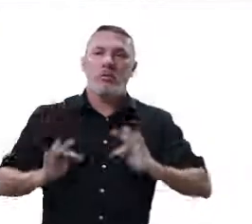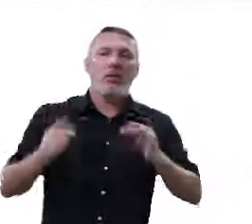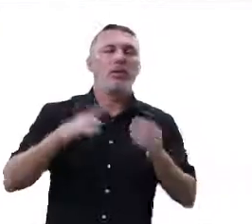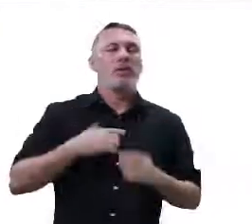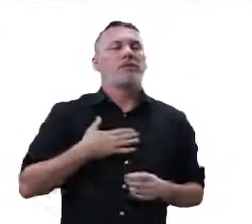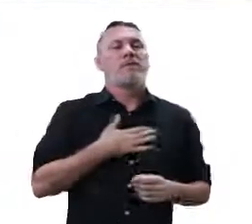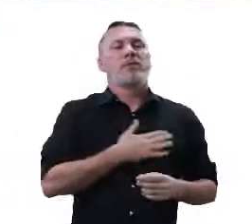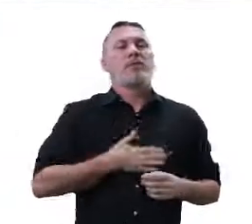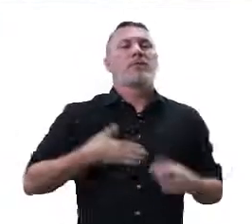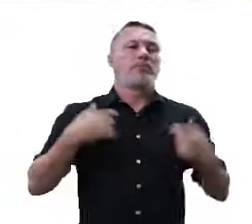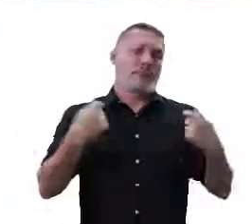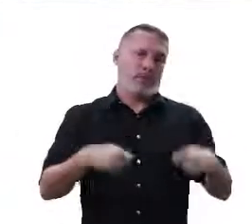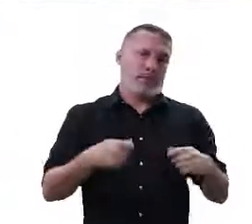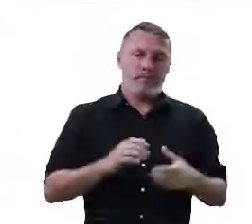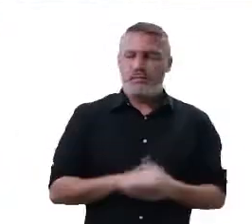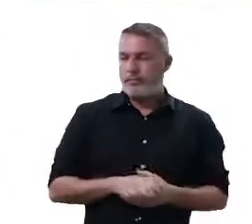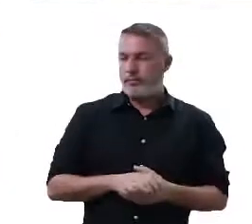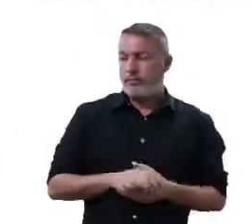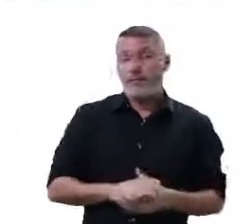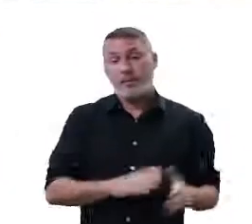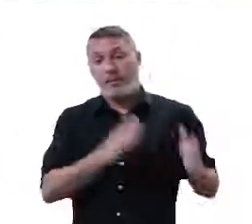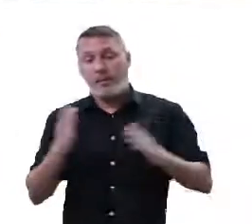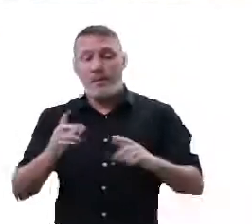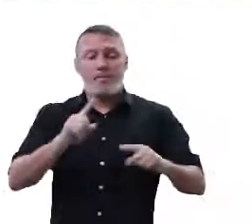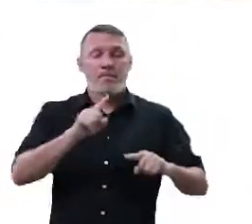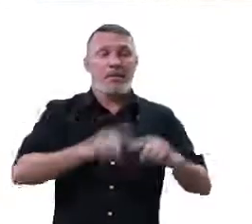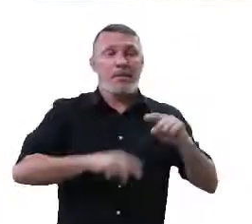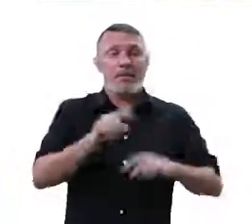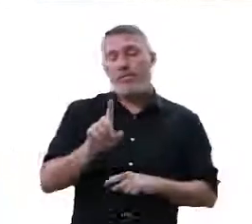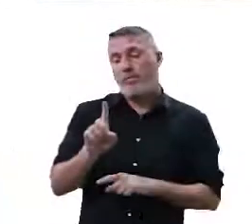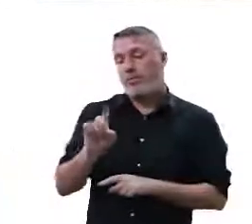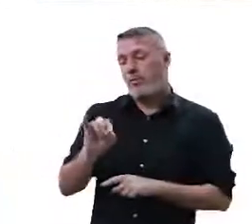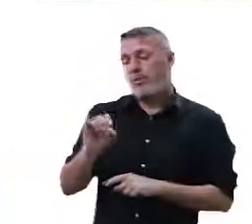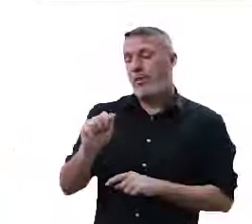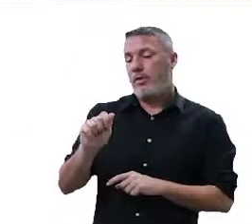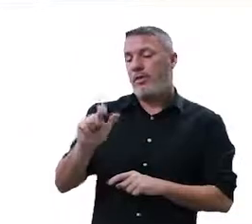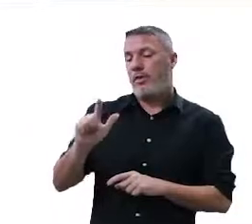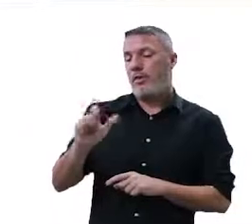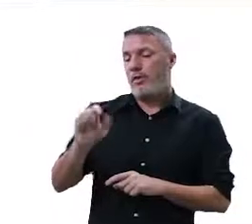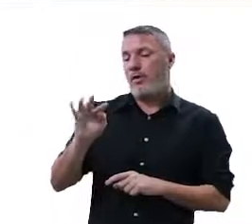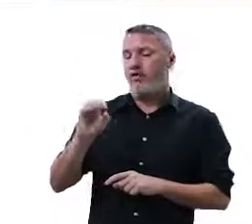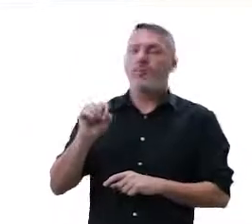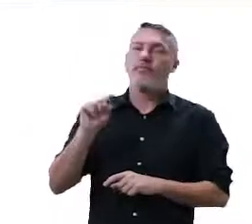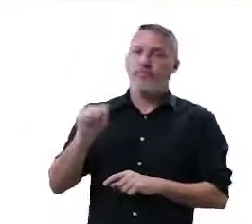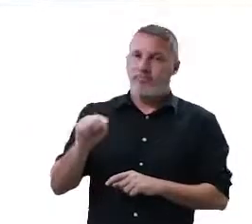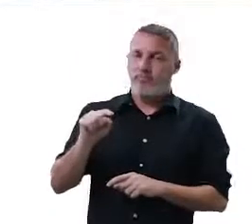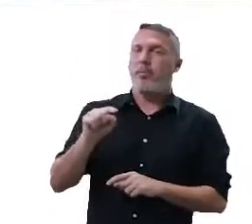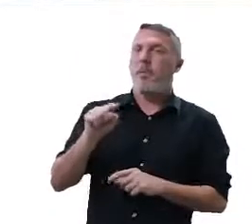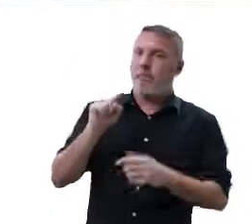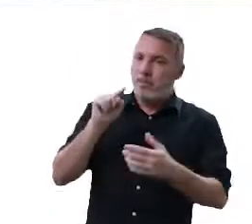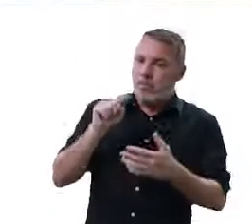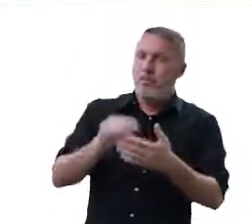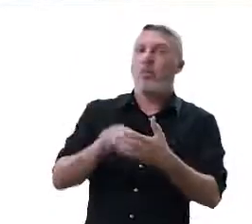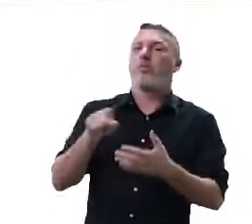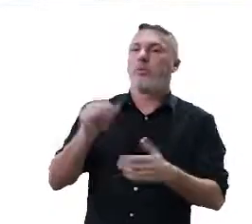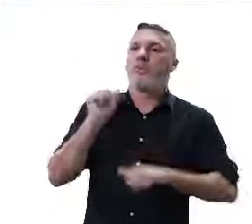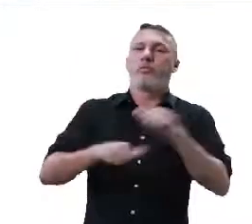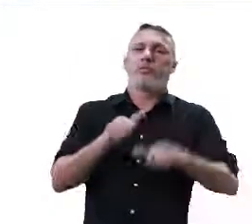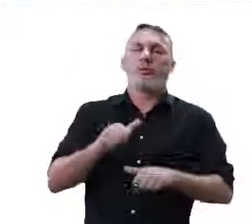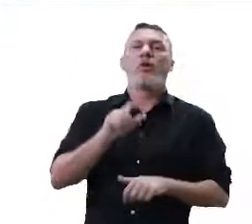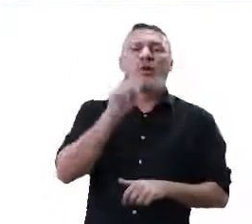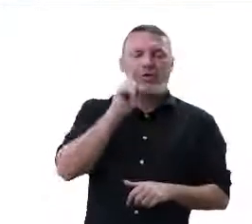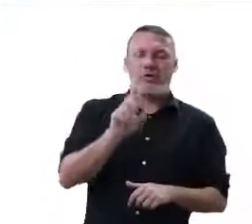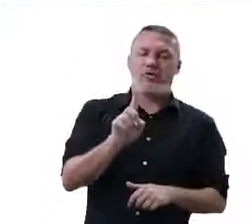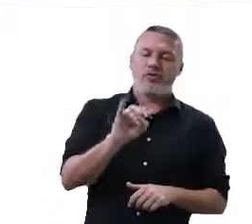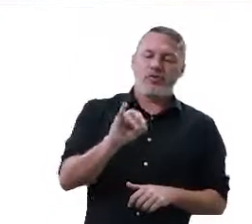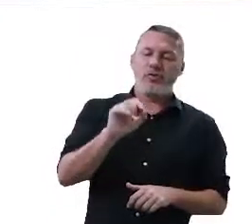recursos para a satisfação dessas necessidades. E o materialismo dialético é exatamente o ponto que